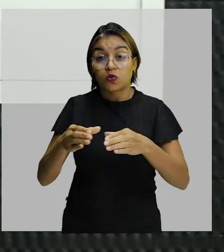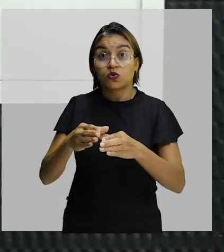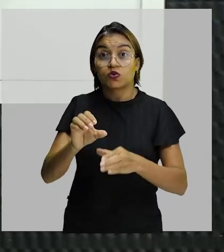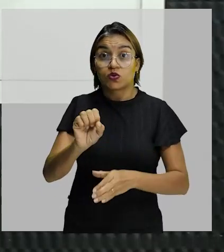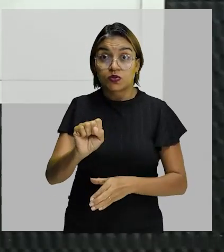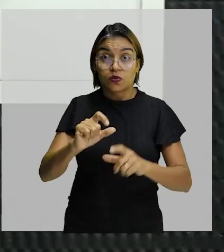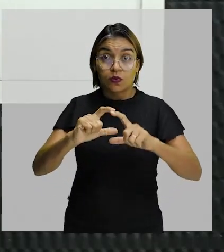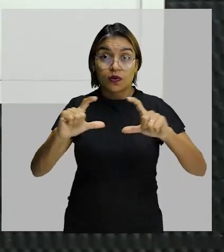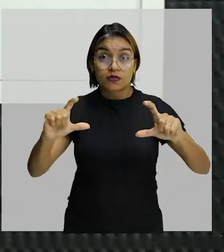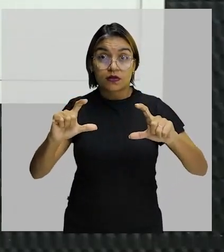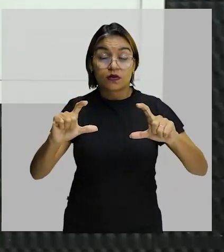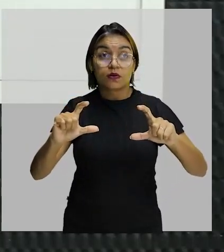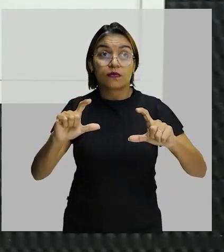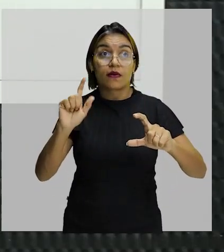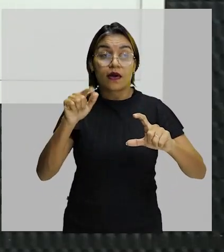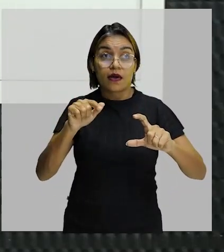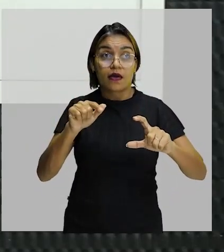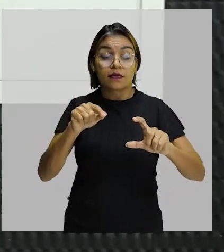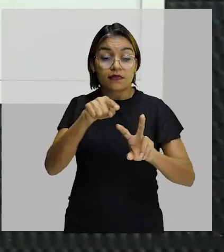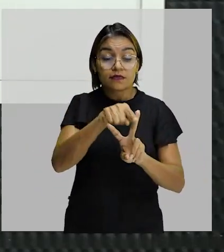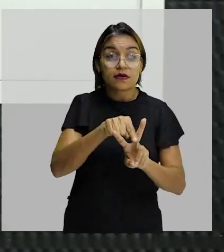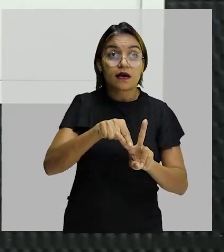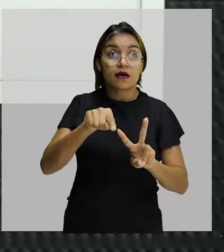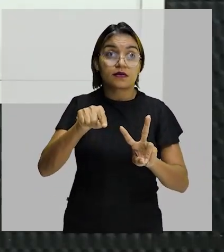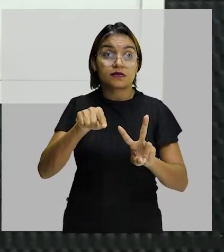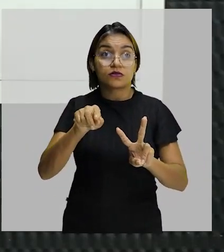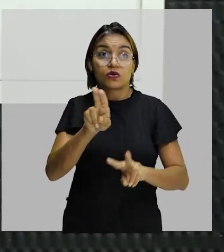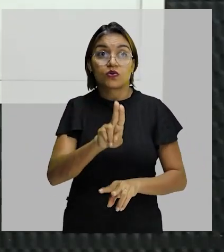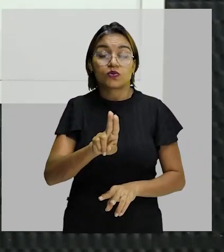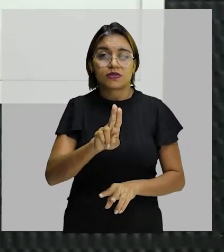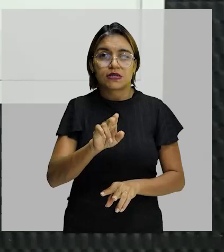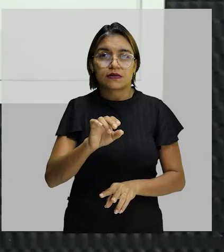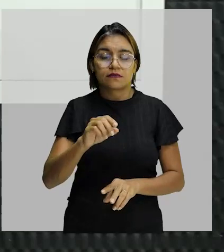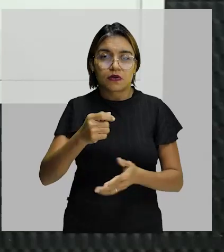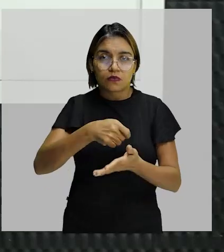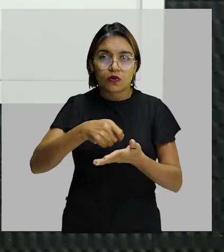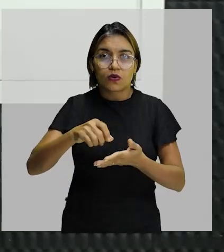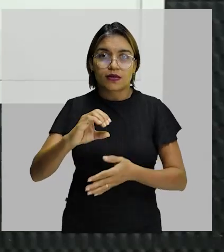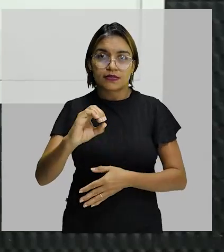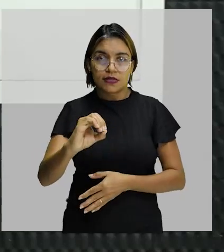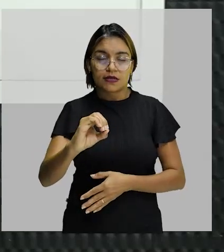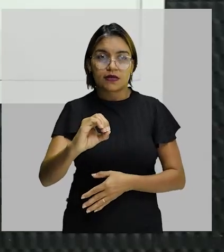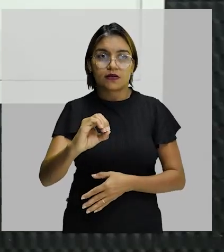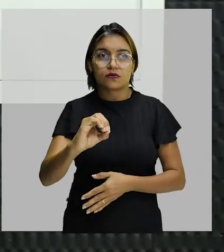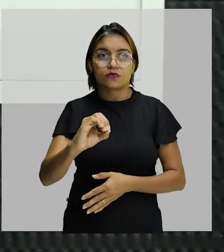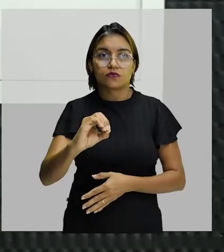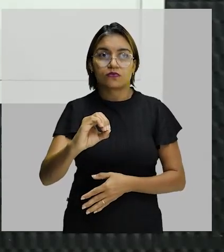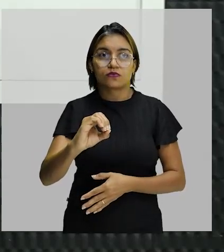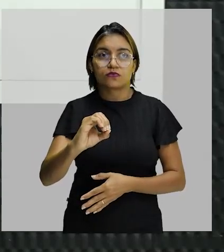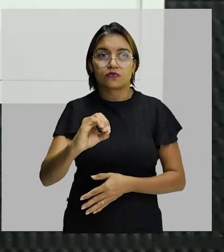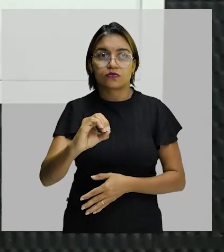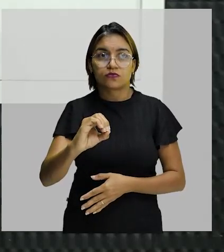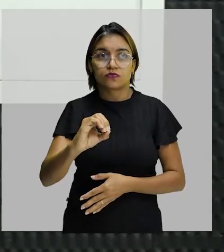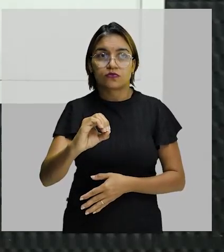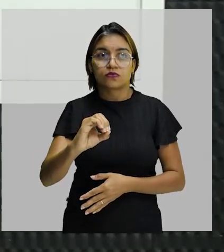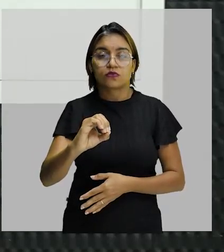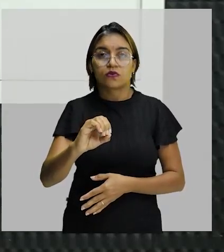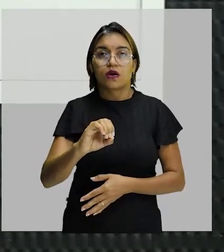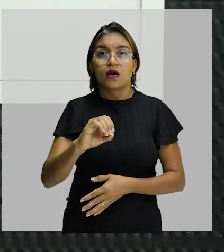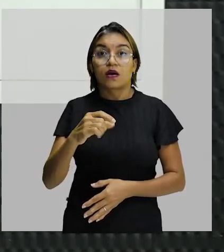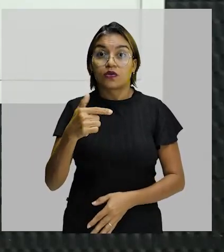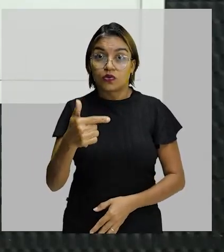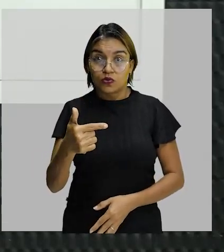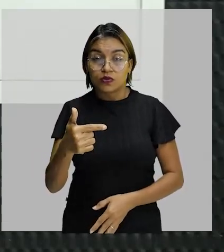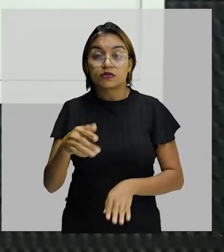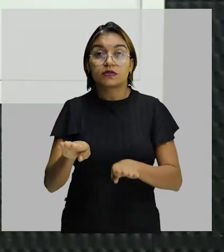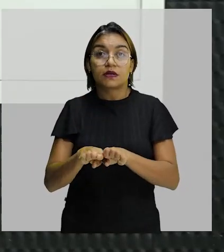dessa equação, que é o local das raízes, você colocar 0, 2 e menos 1. Esse é o teu conjunto de solução. Só